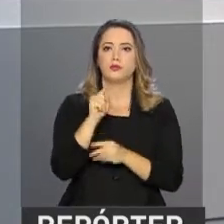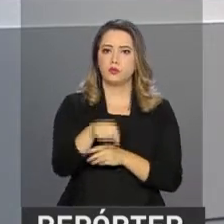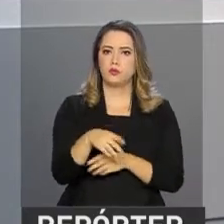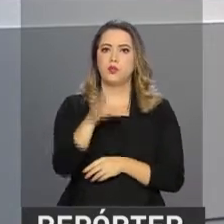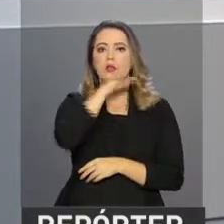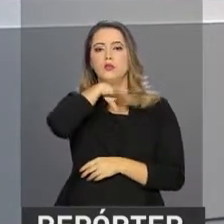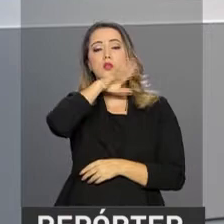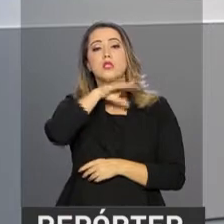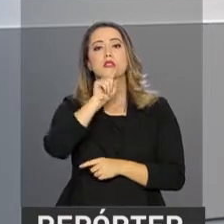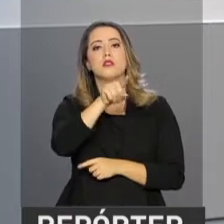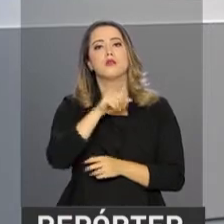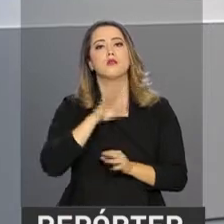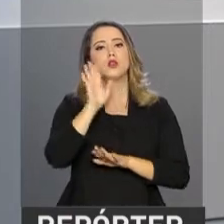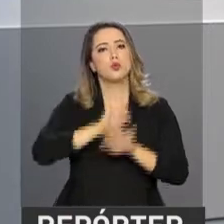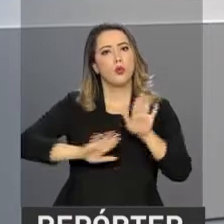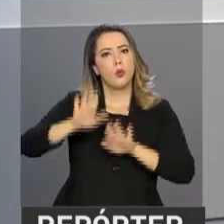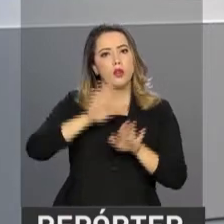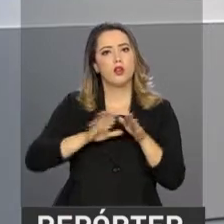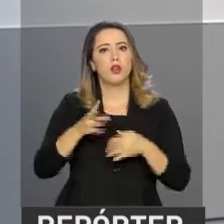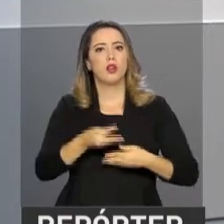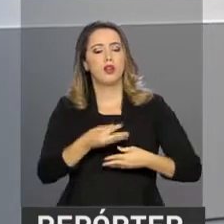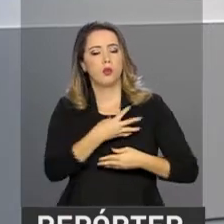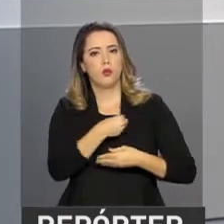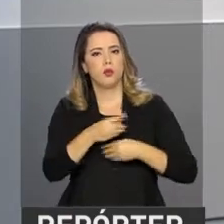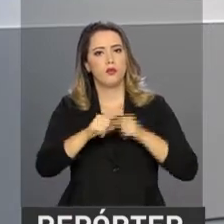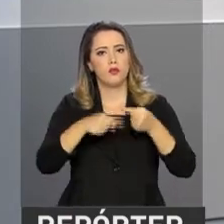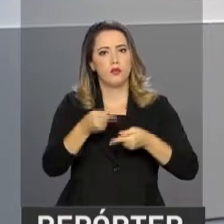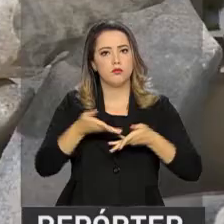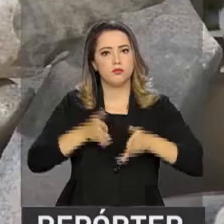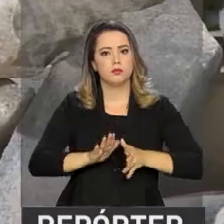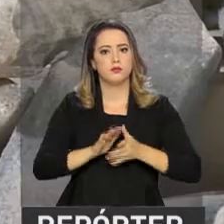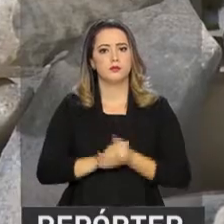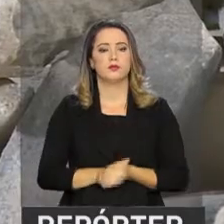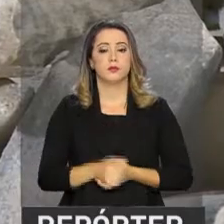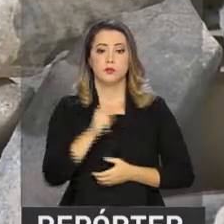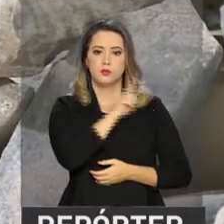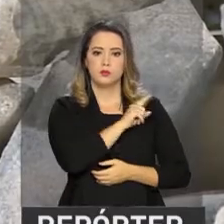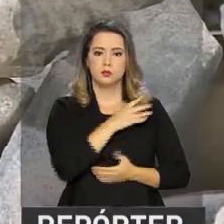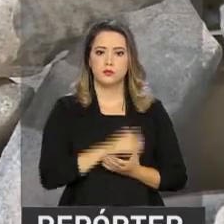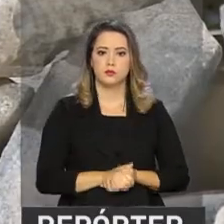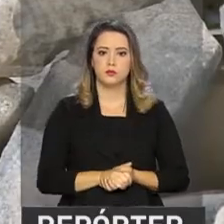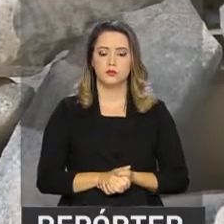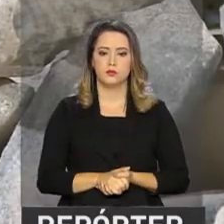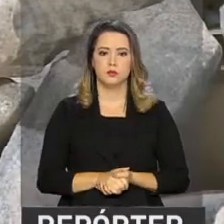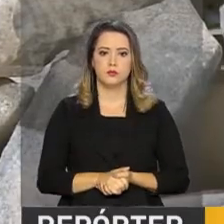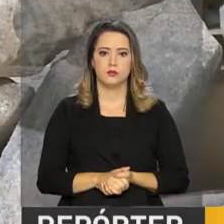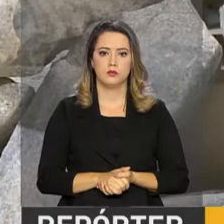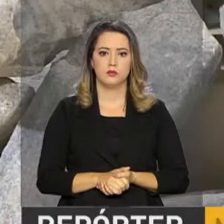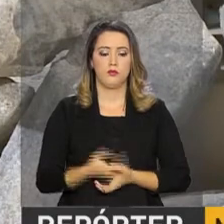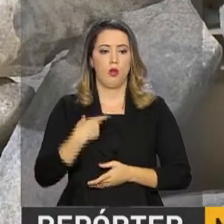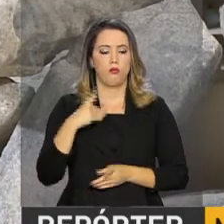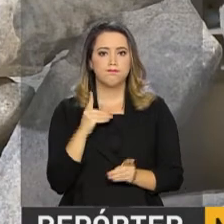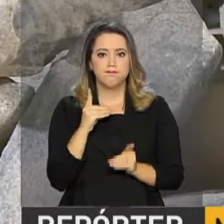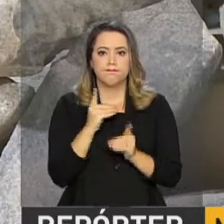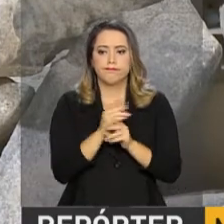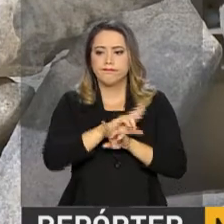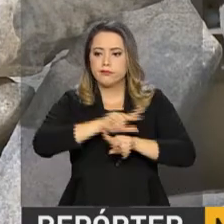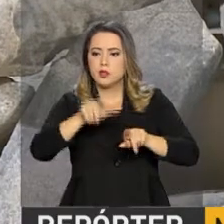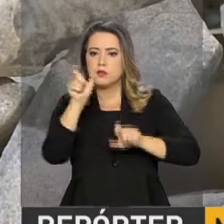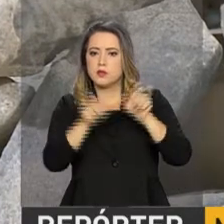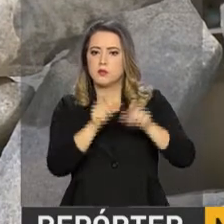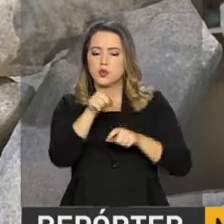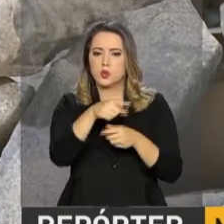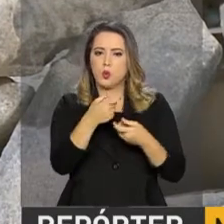tinham o cuidado com os filhos após o nascimento para muita gente esses pequenos